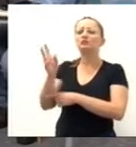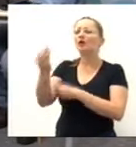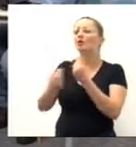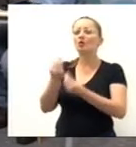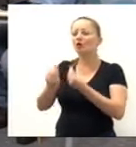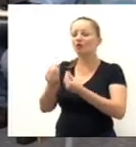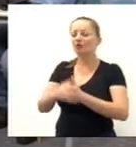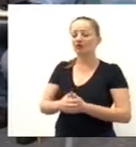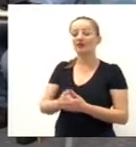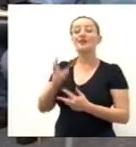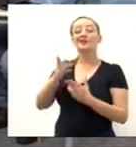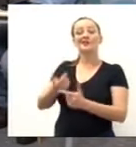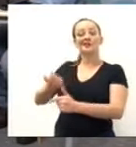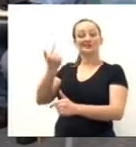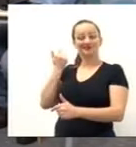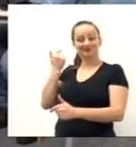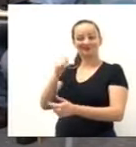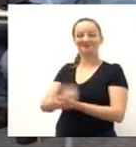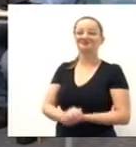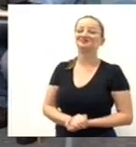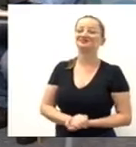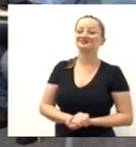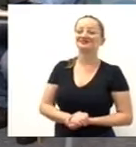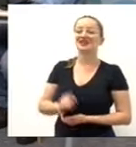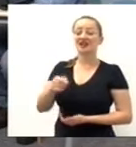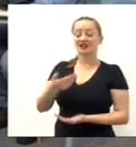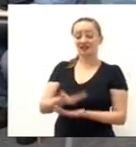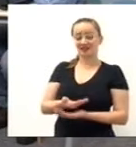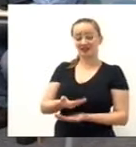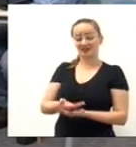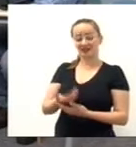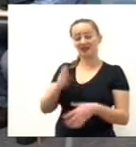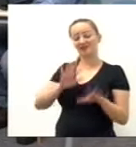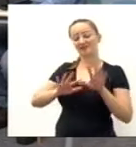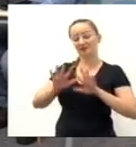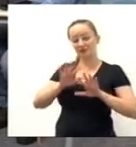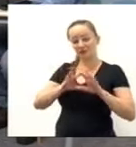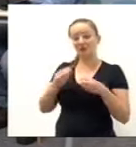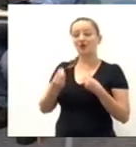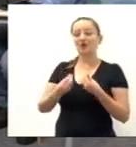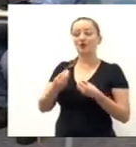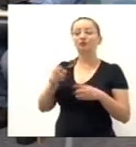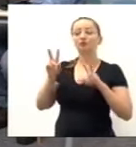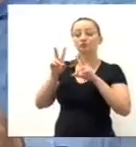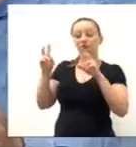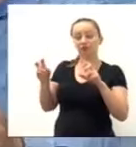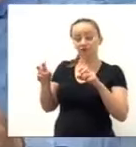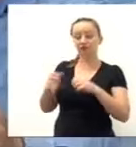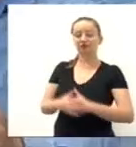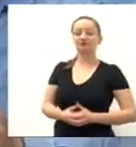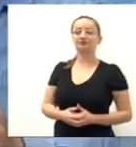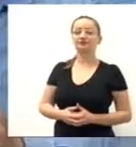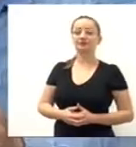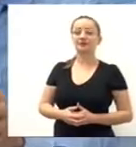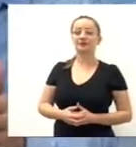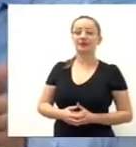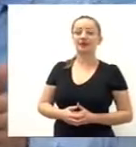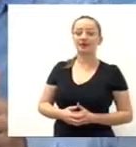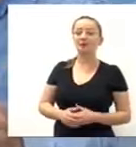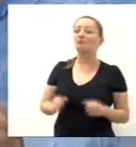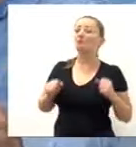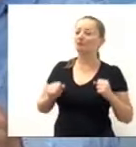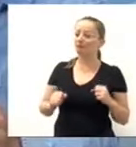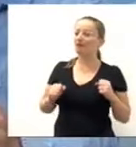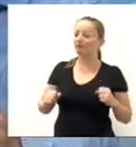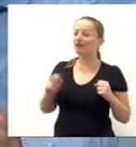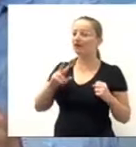nós colocamos anteriormente, né? Tá. Esta aula vai dar uma ideia, uma noção sobre o assunto e pode e